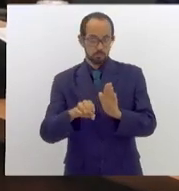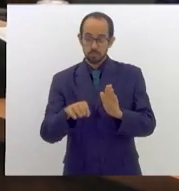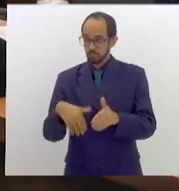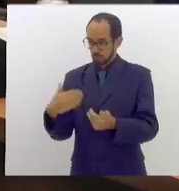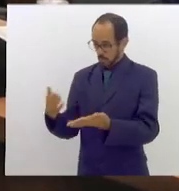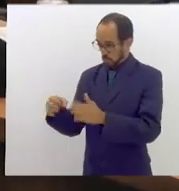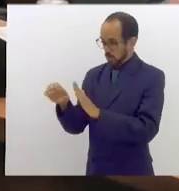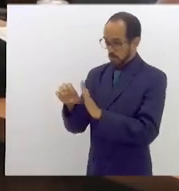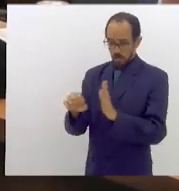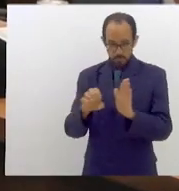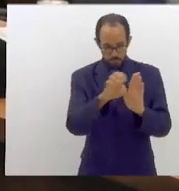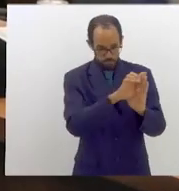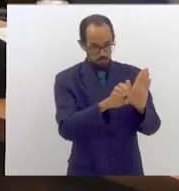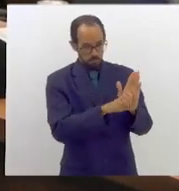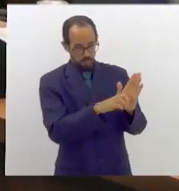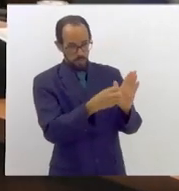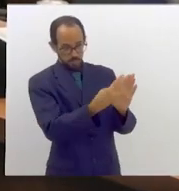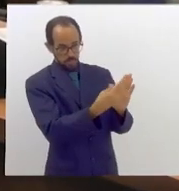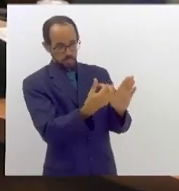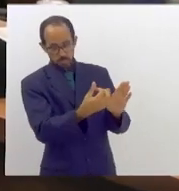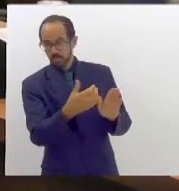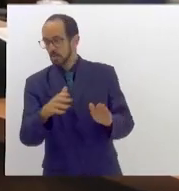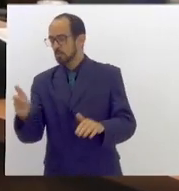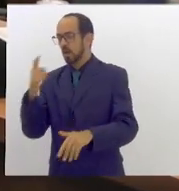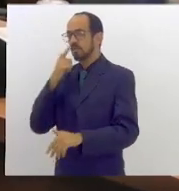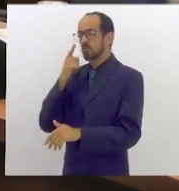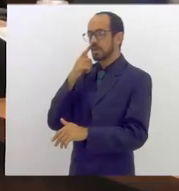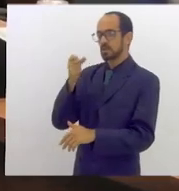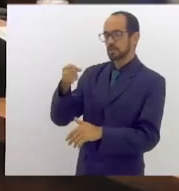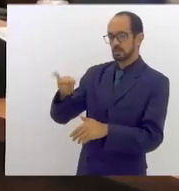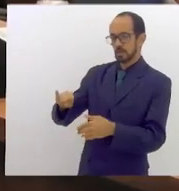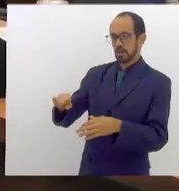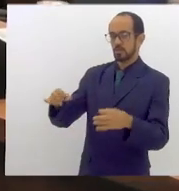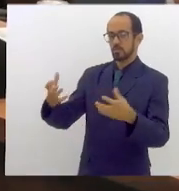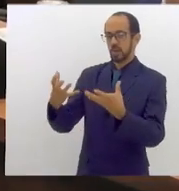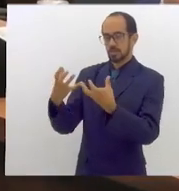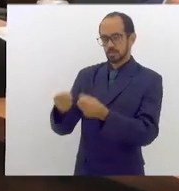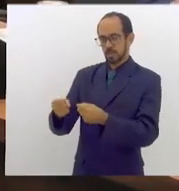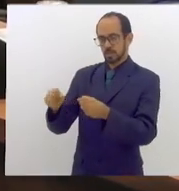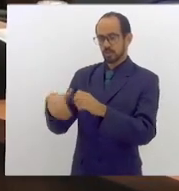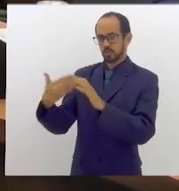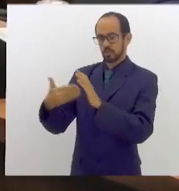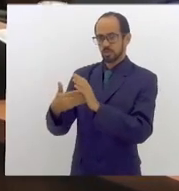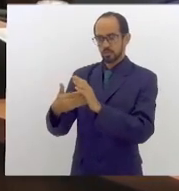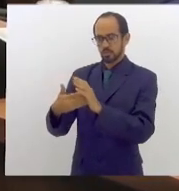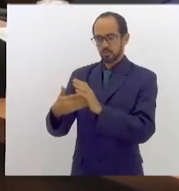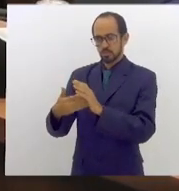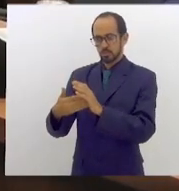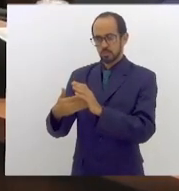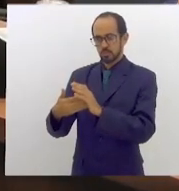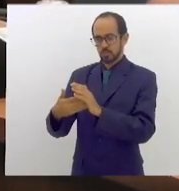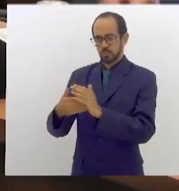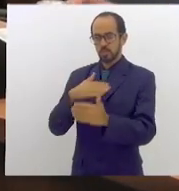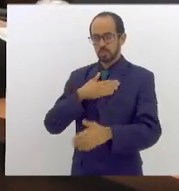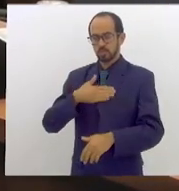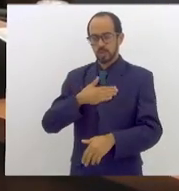contempladas ou não foram contemplados na íntegra ele pode ler o texto Eu quero ler o texto mas eu já